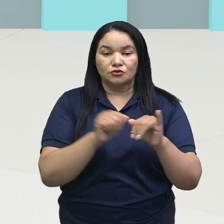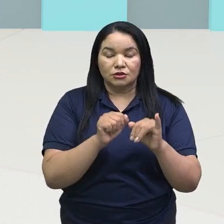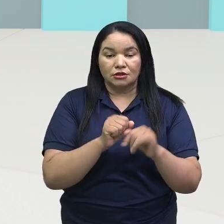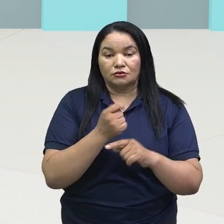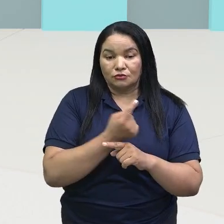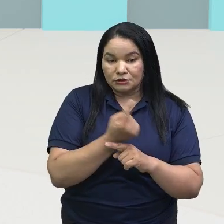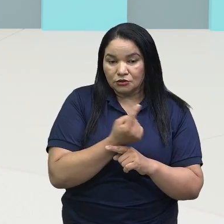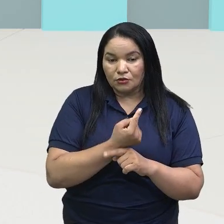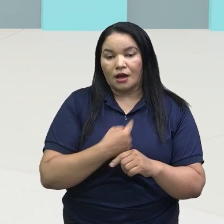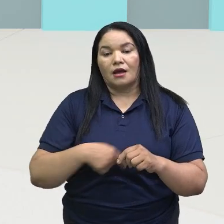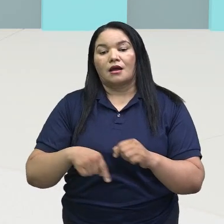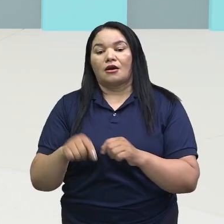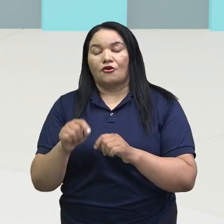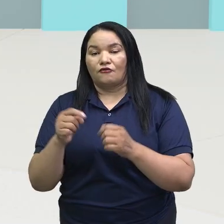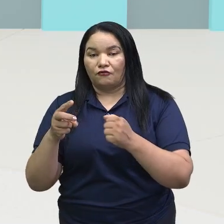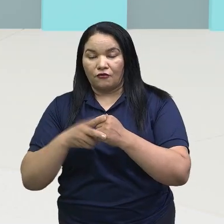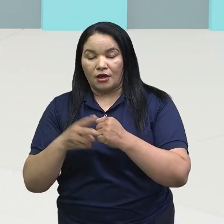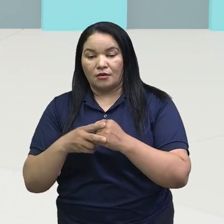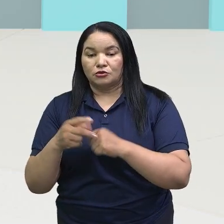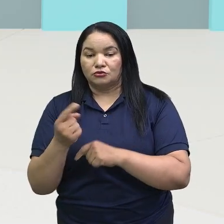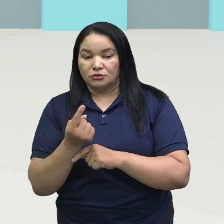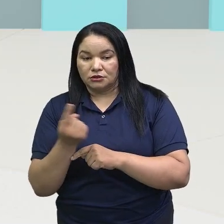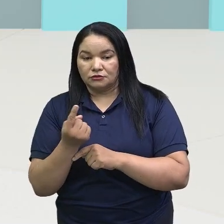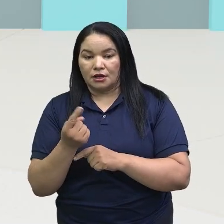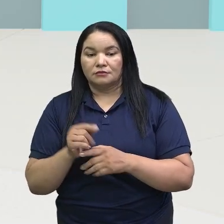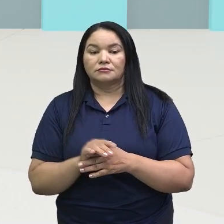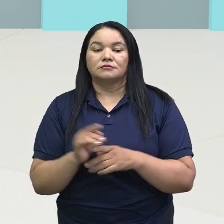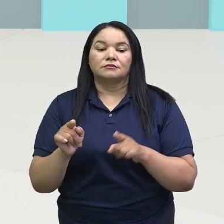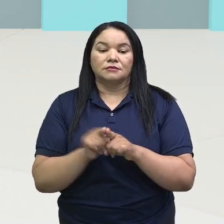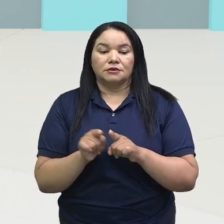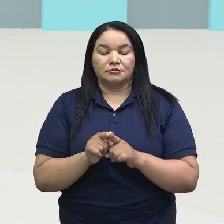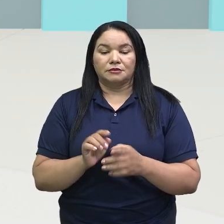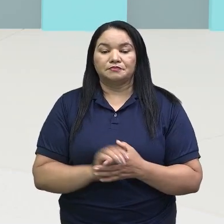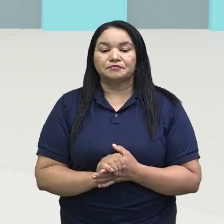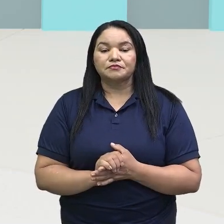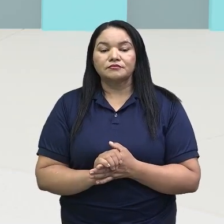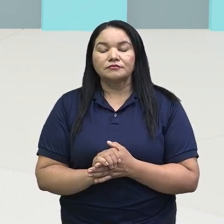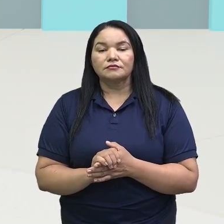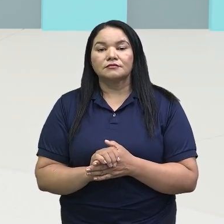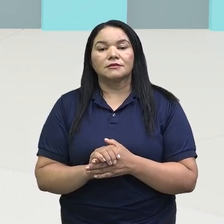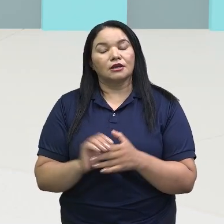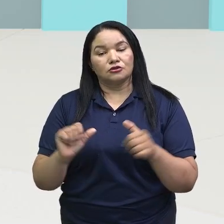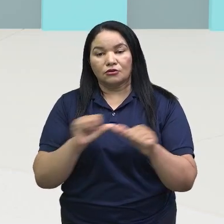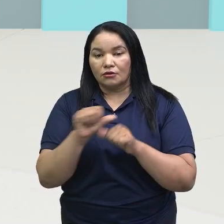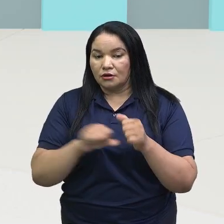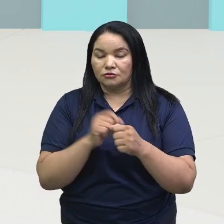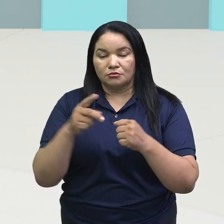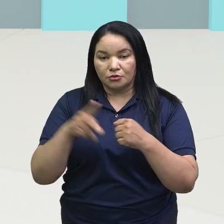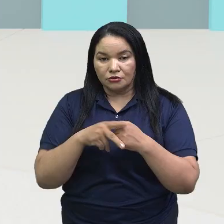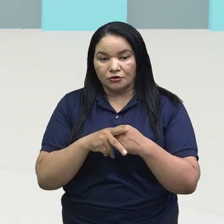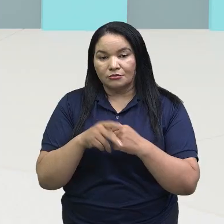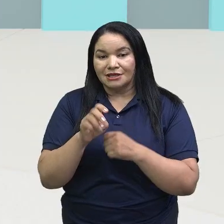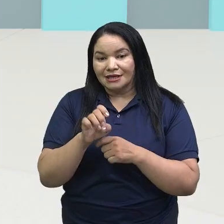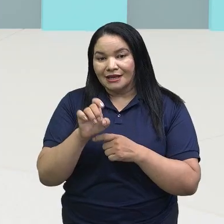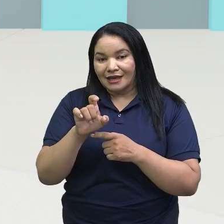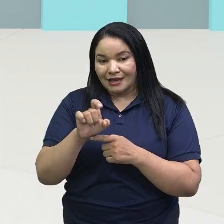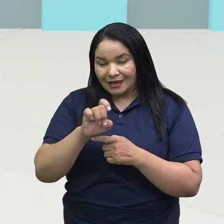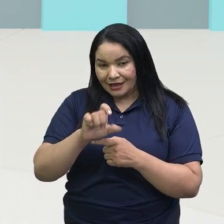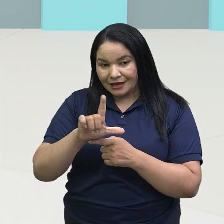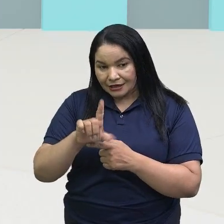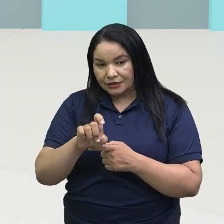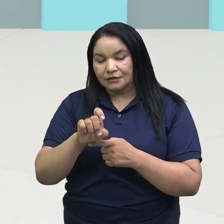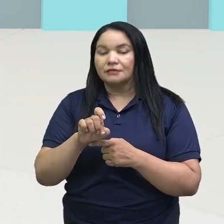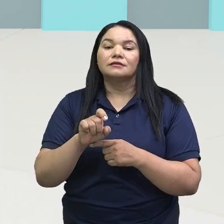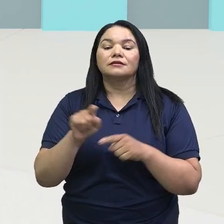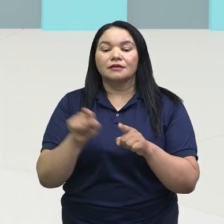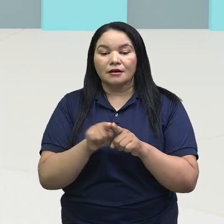vai estar no singular. Né? A pessoa também, ó, ele, né? O nível, a gente trocando aí pelo pronome, temos ele. Então, ele é